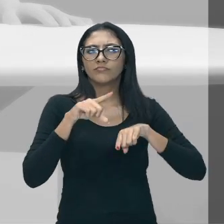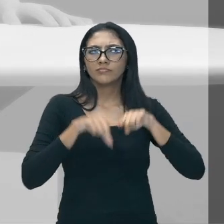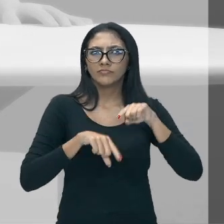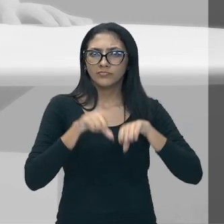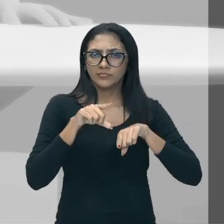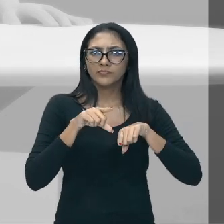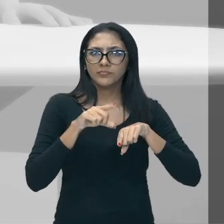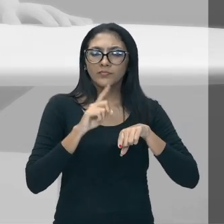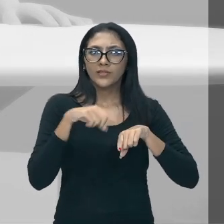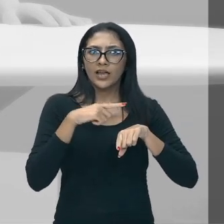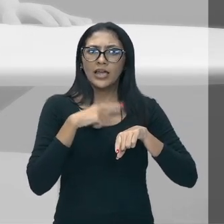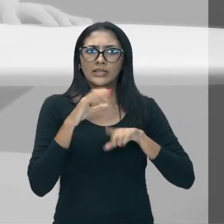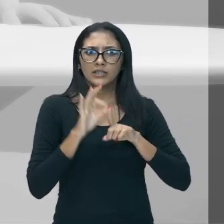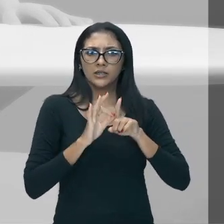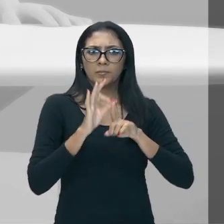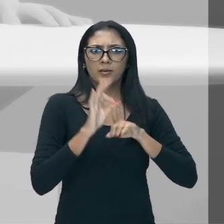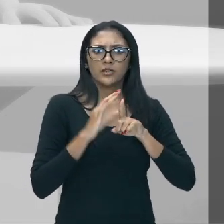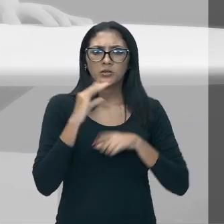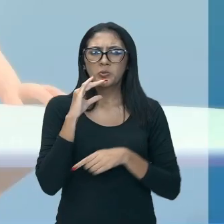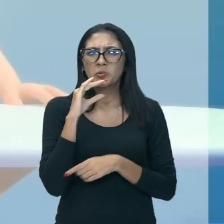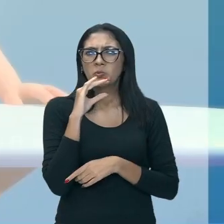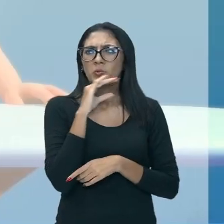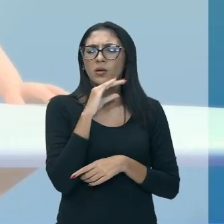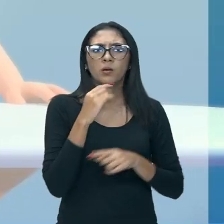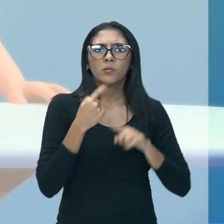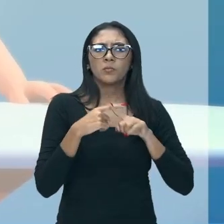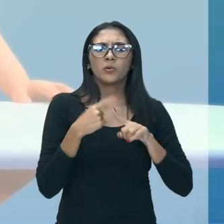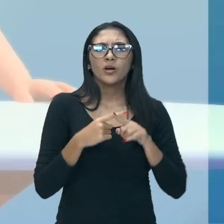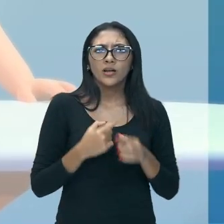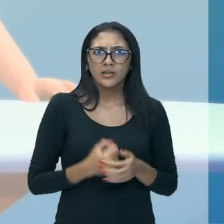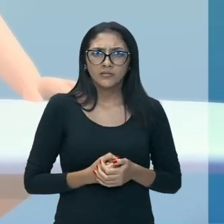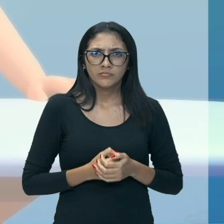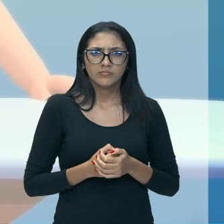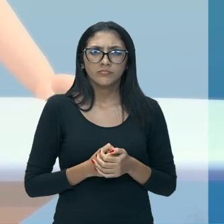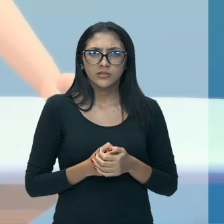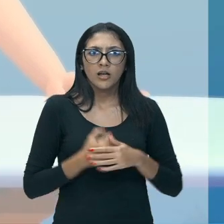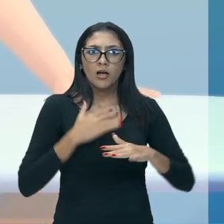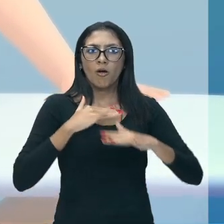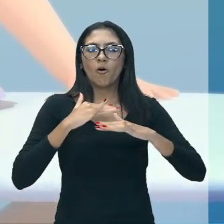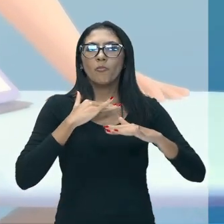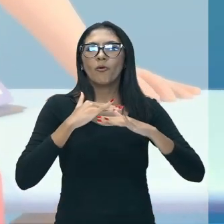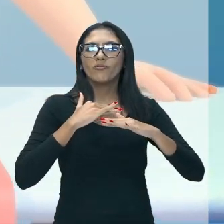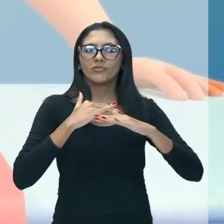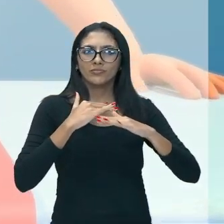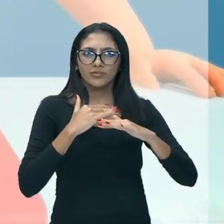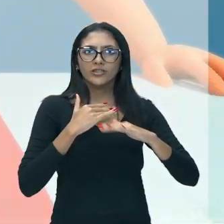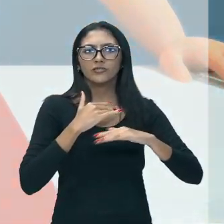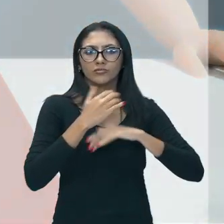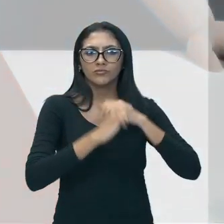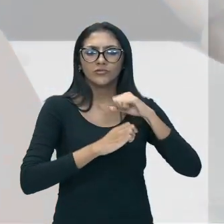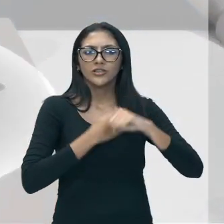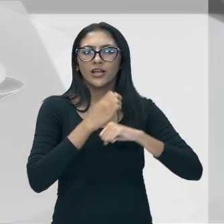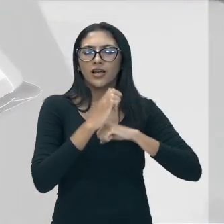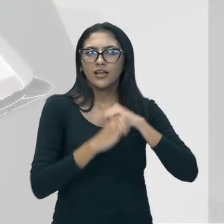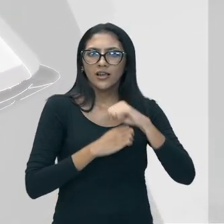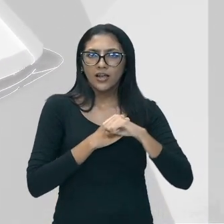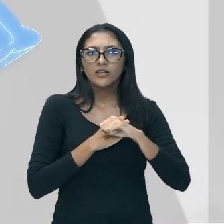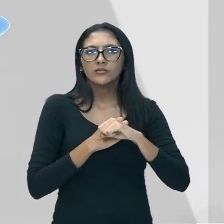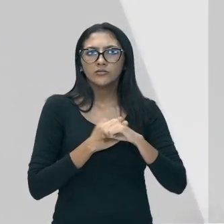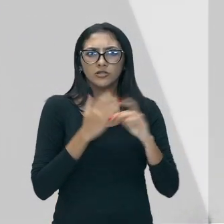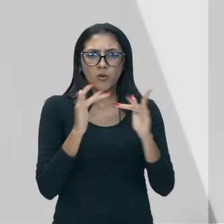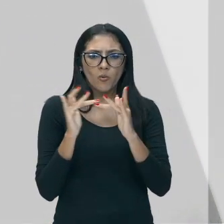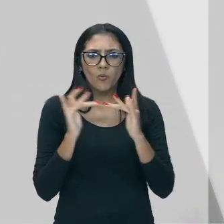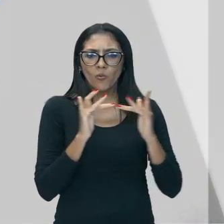Esse aquecimento surge em razão das diversas colisões que ocorrem entre os elétrons e os átomos,